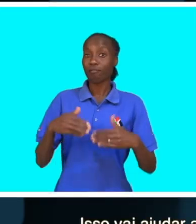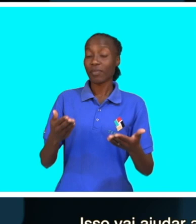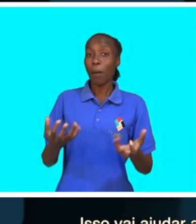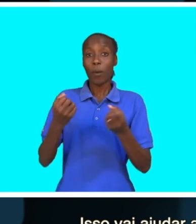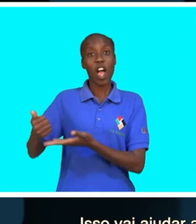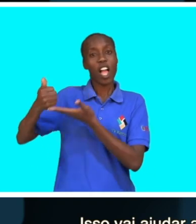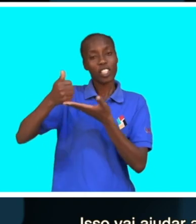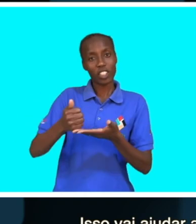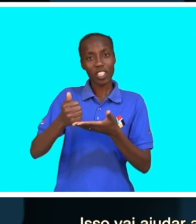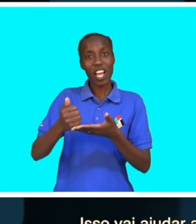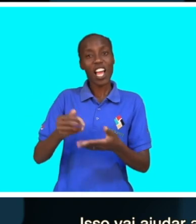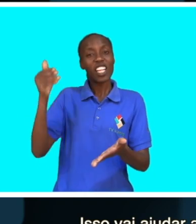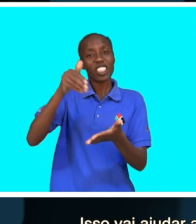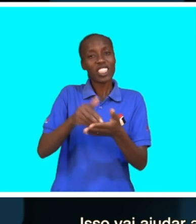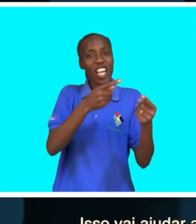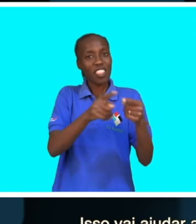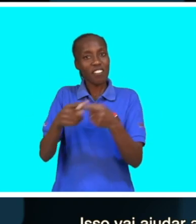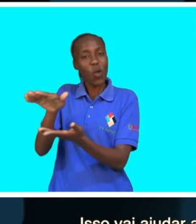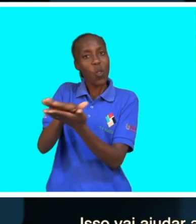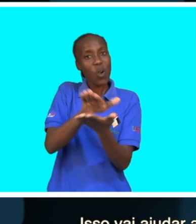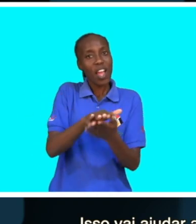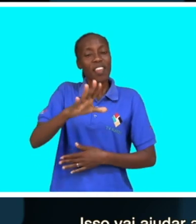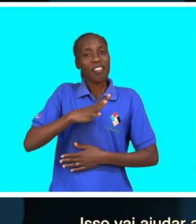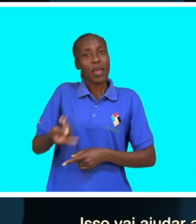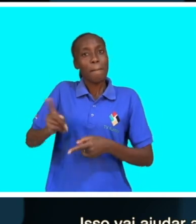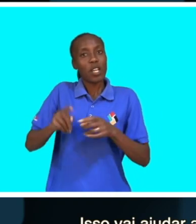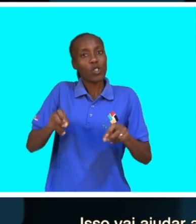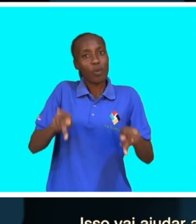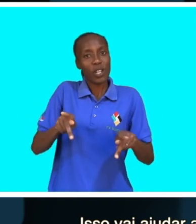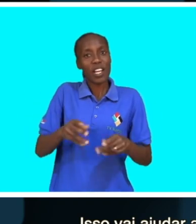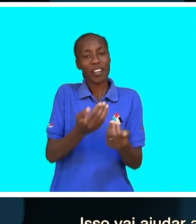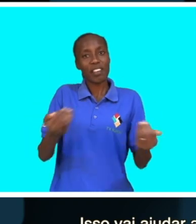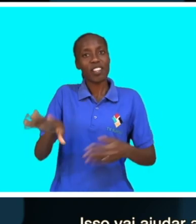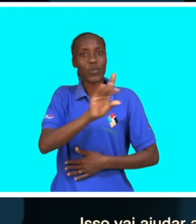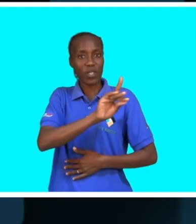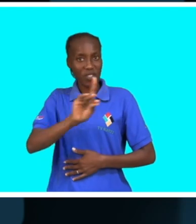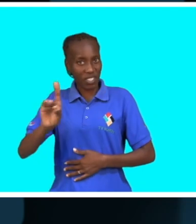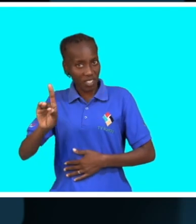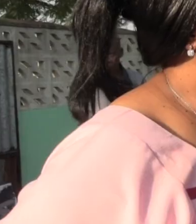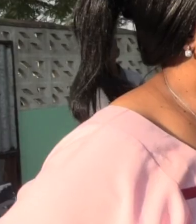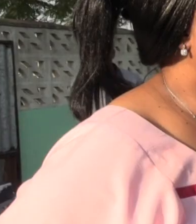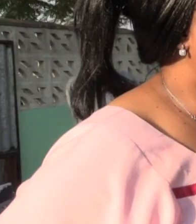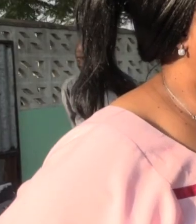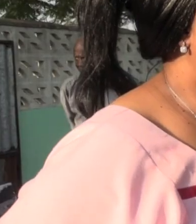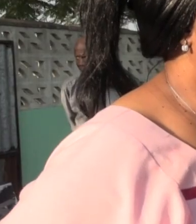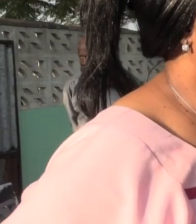Isto vai ajudar a chegar a mais lugares e dar mais oportunidades às crianças com deficiência.